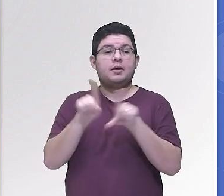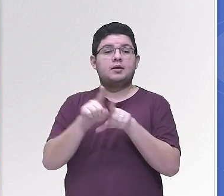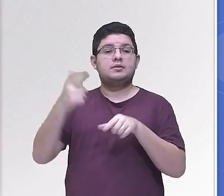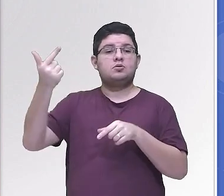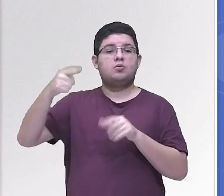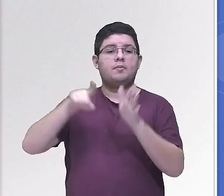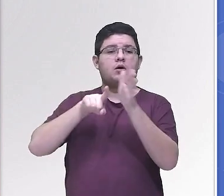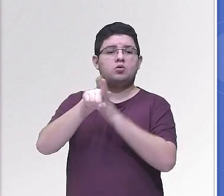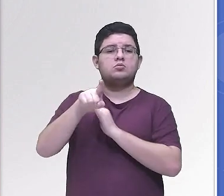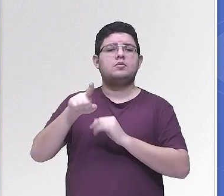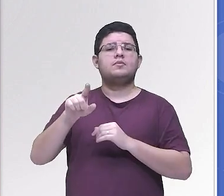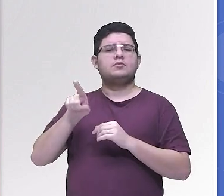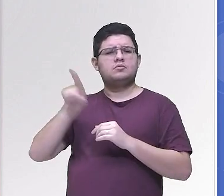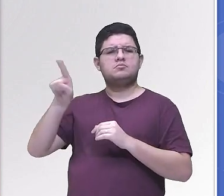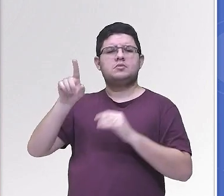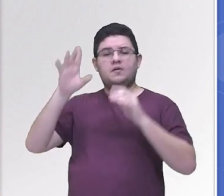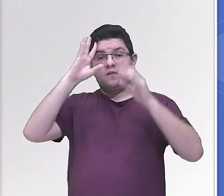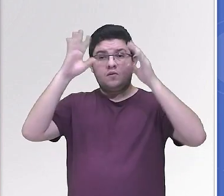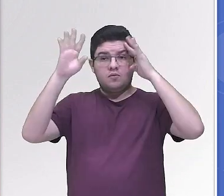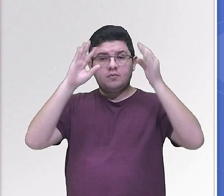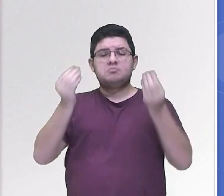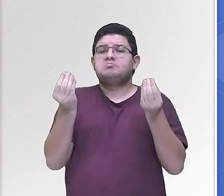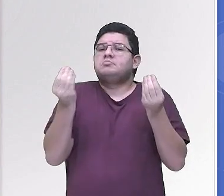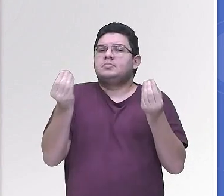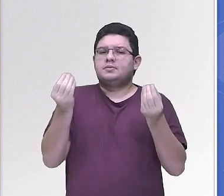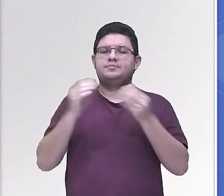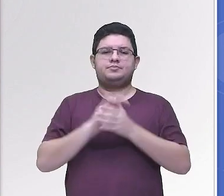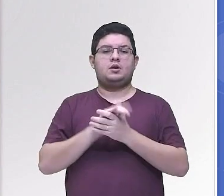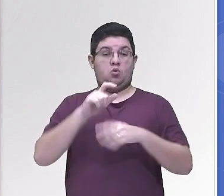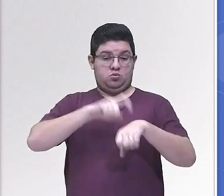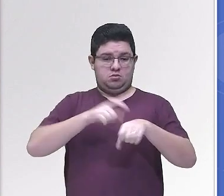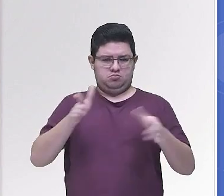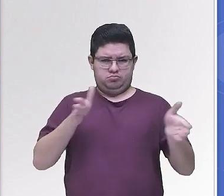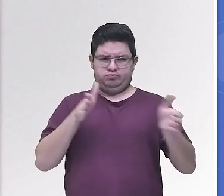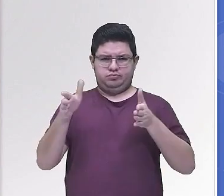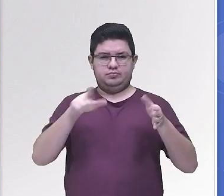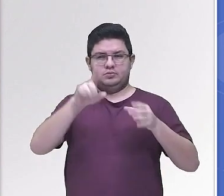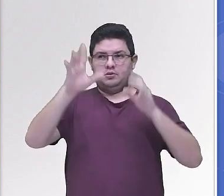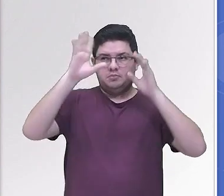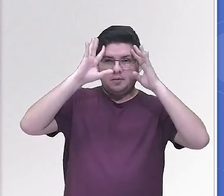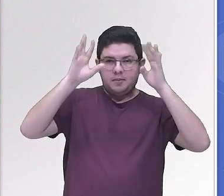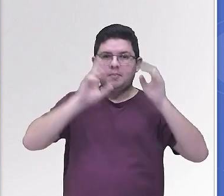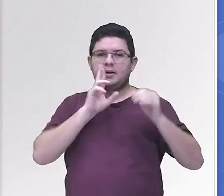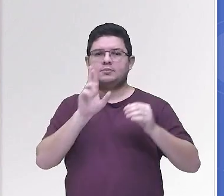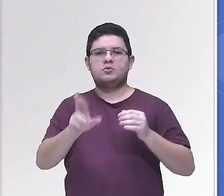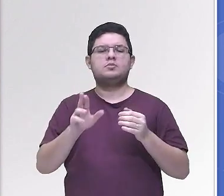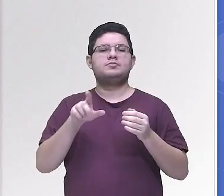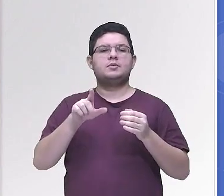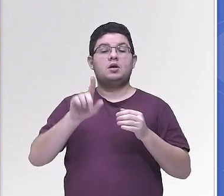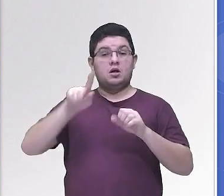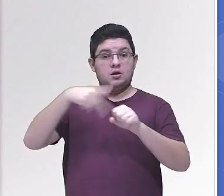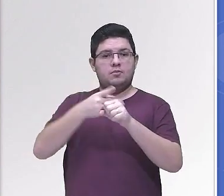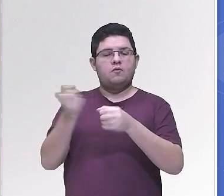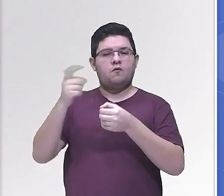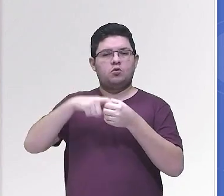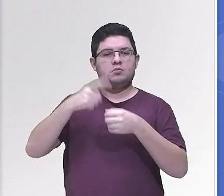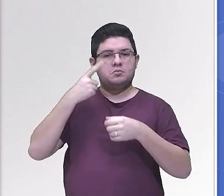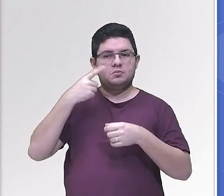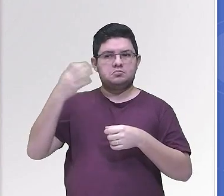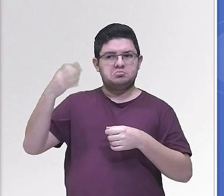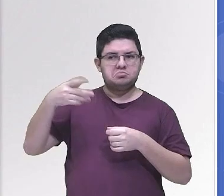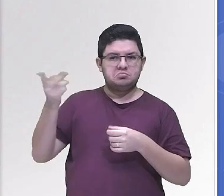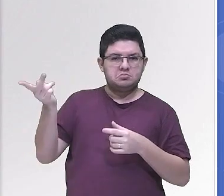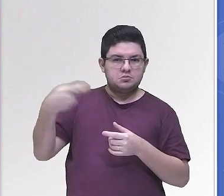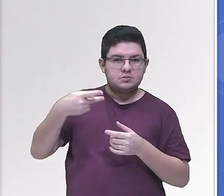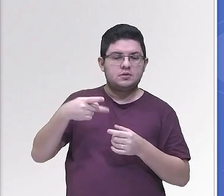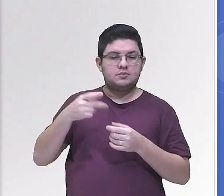serve a filosofia? Certo? Então vou dar um tempinho agora para vocês, preparem, respondam e daqui a pouco vão botando as respostas de vocês